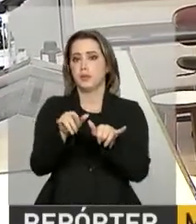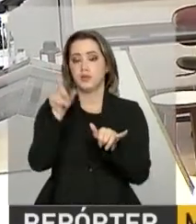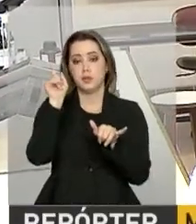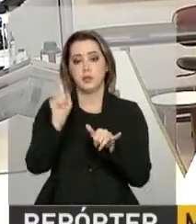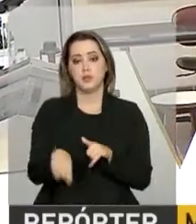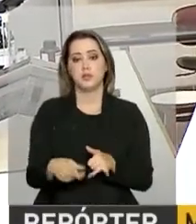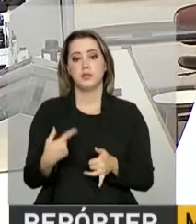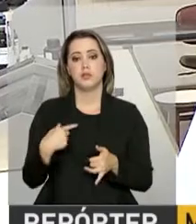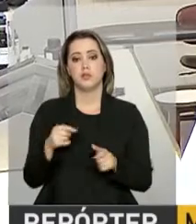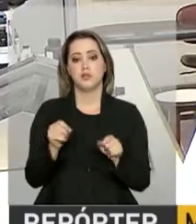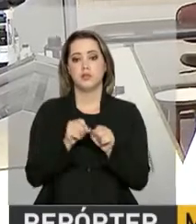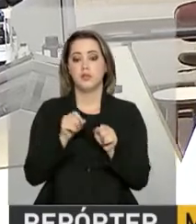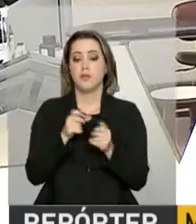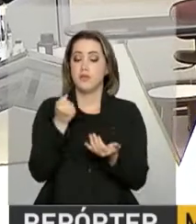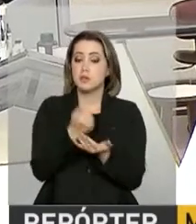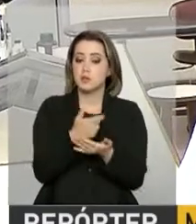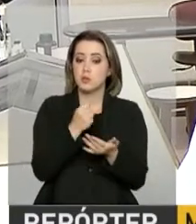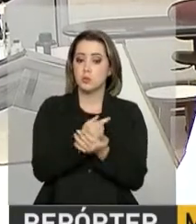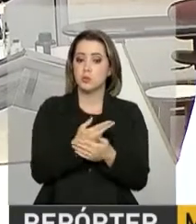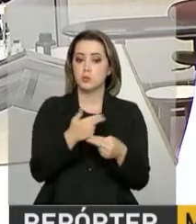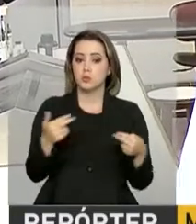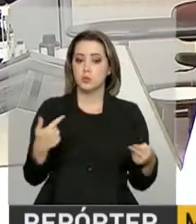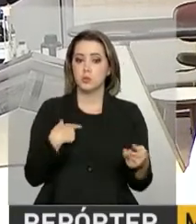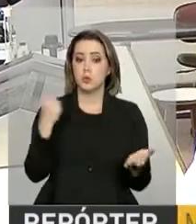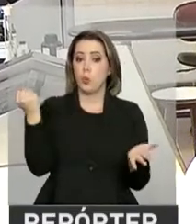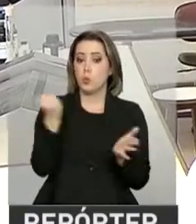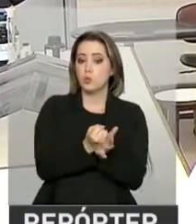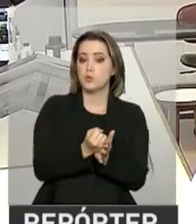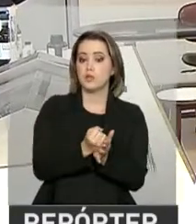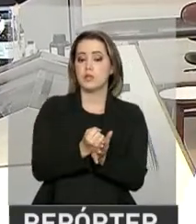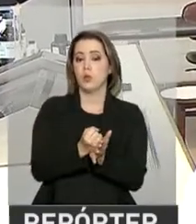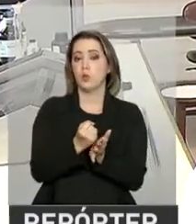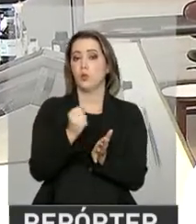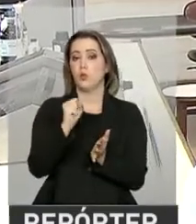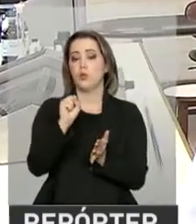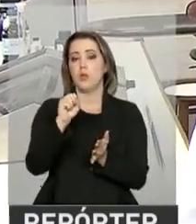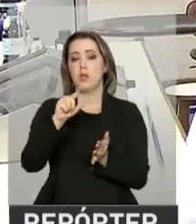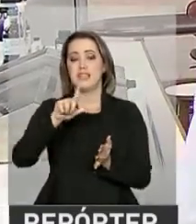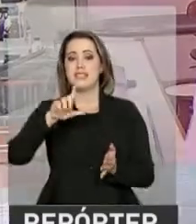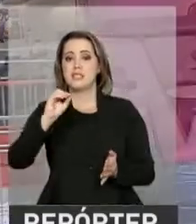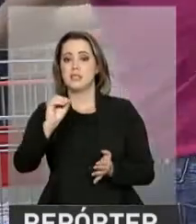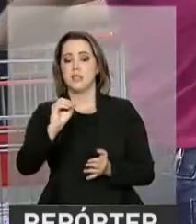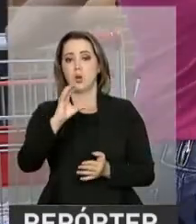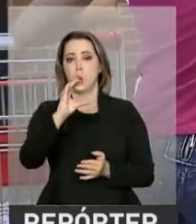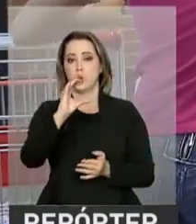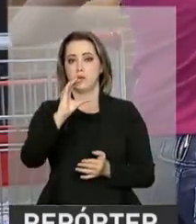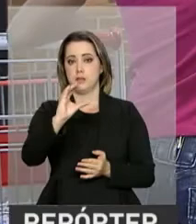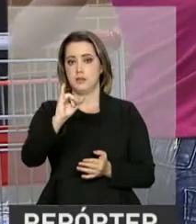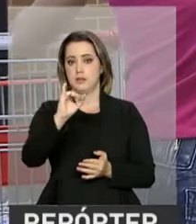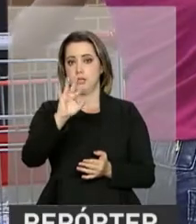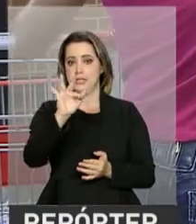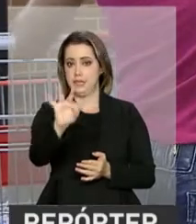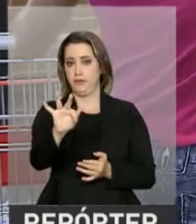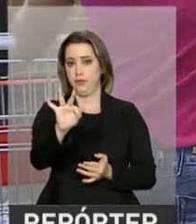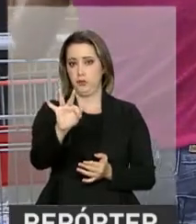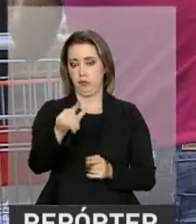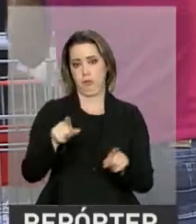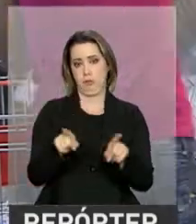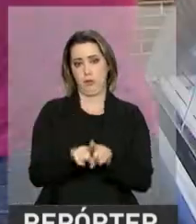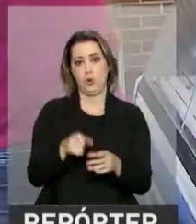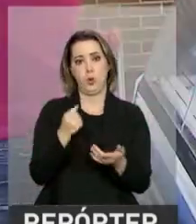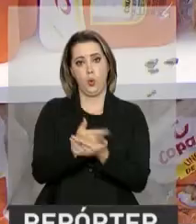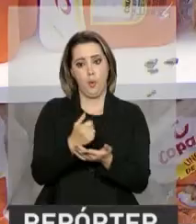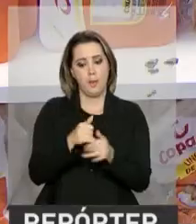é fazer a compra de produtos certificados, que são produtos que possuem o CIF, e fazer a compra em